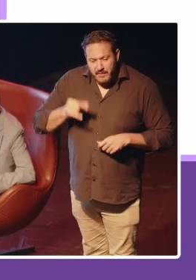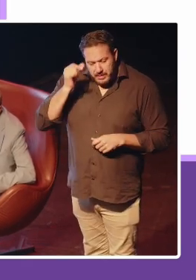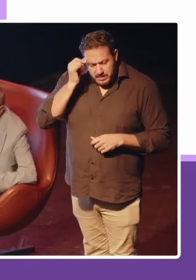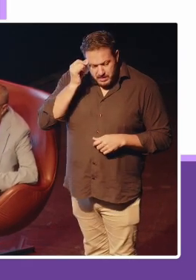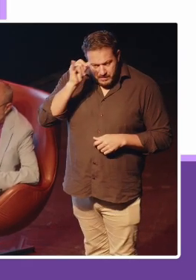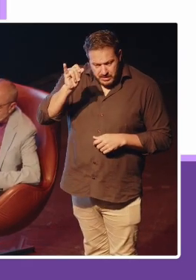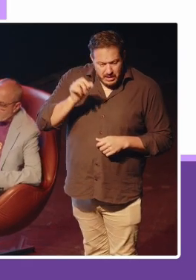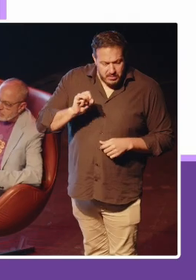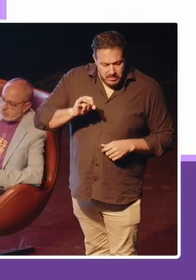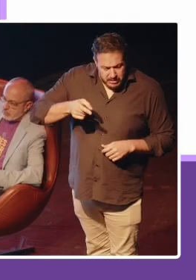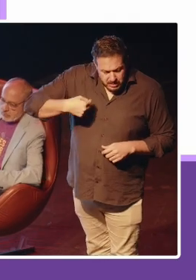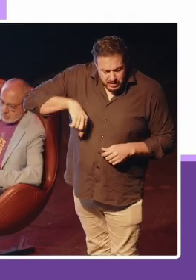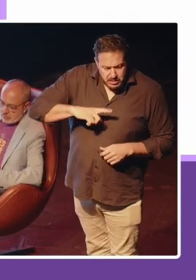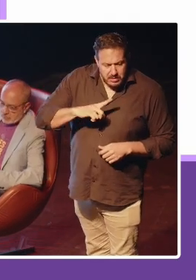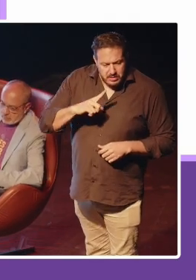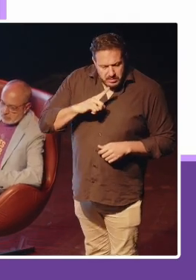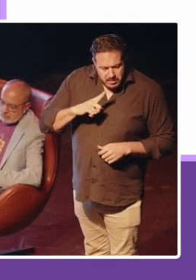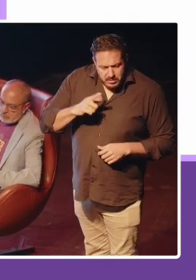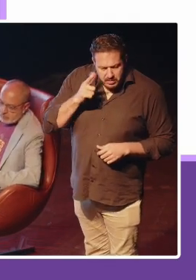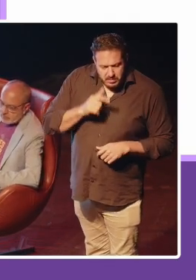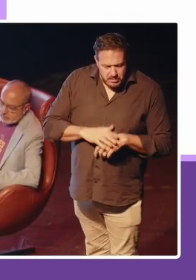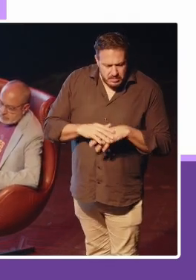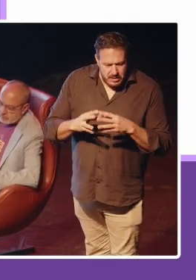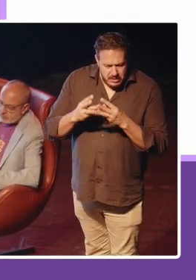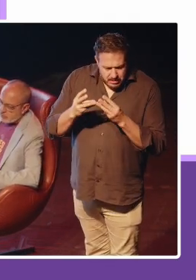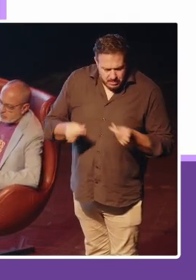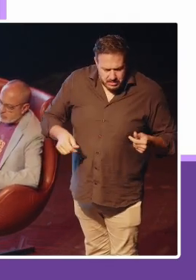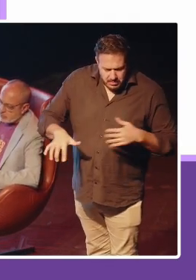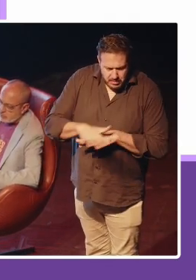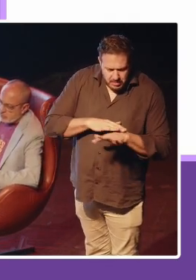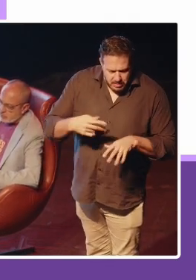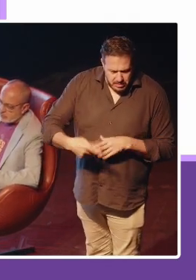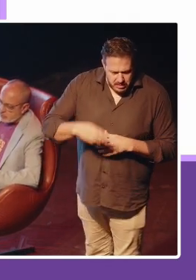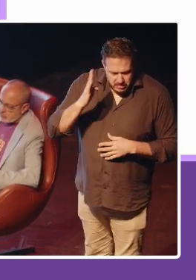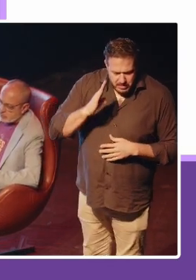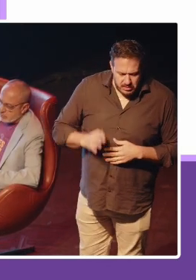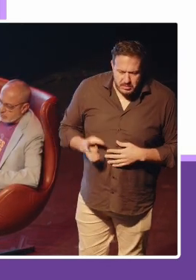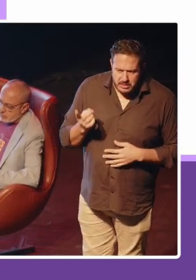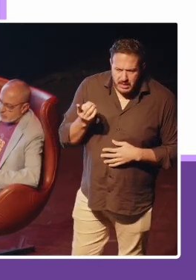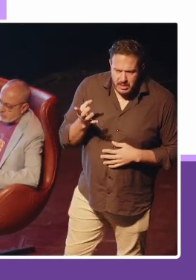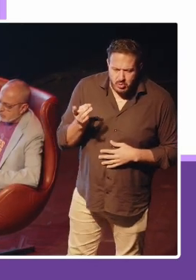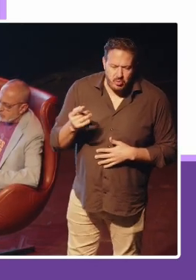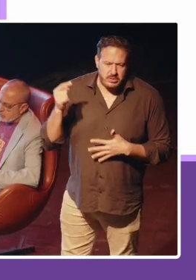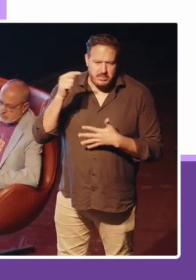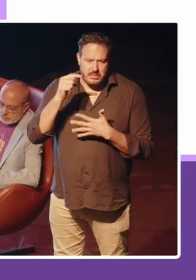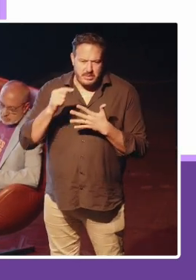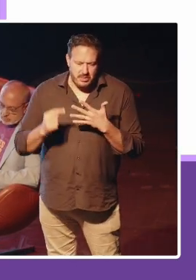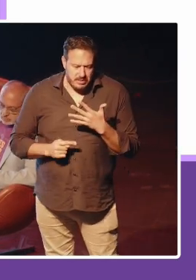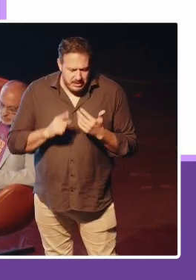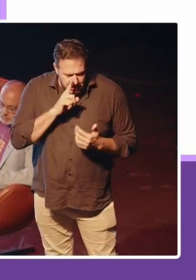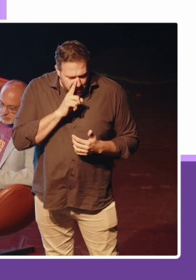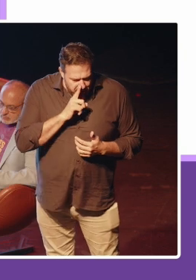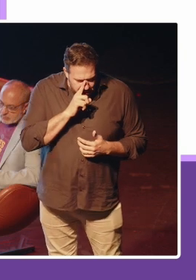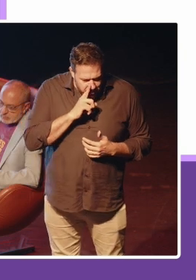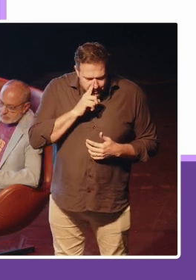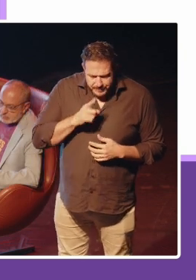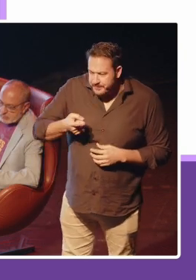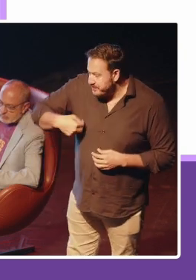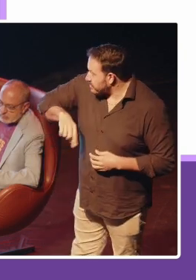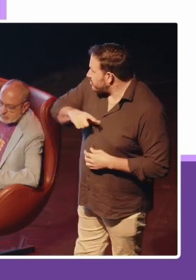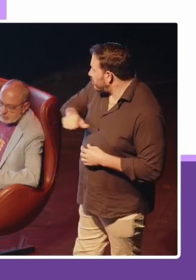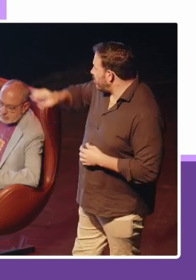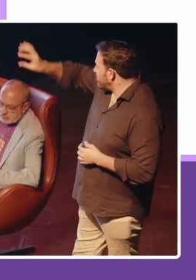preveníveis se a gente abolisse do território brasileiro esses 14 fatores de risco. Aqui está o nosso